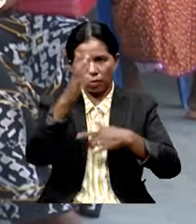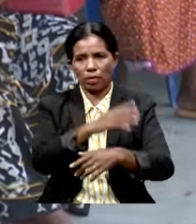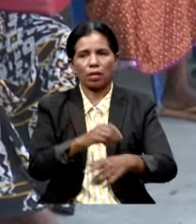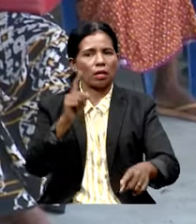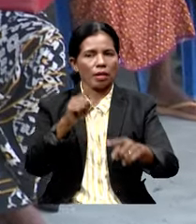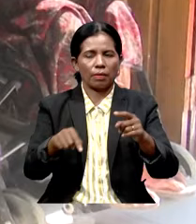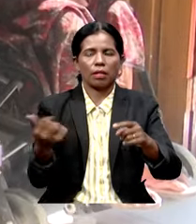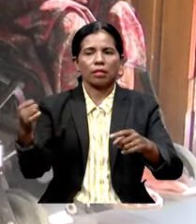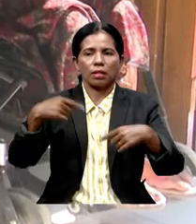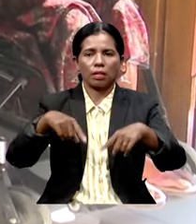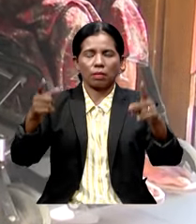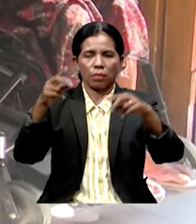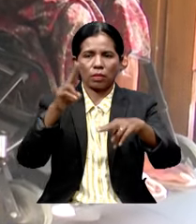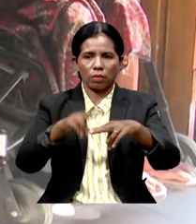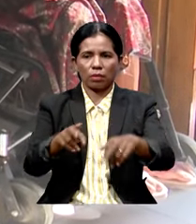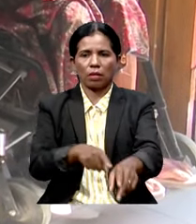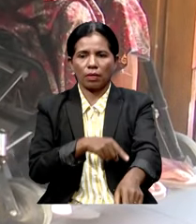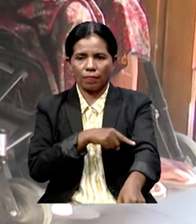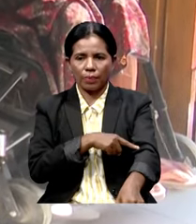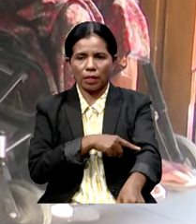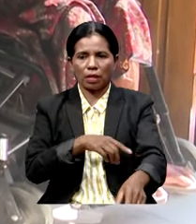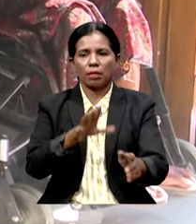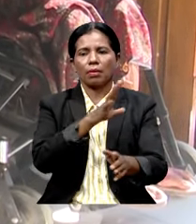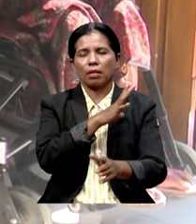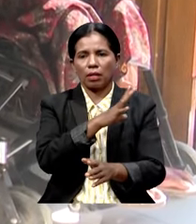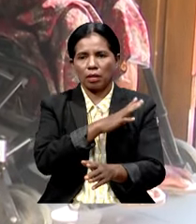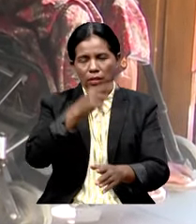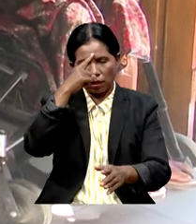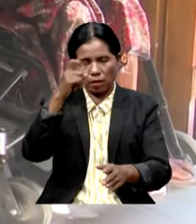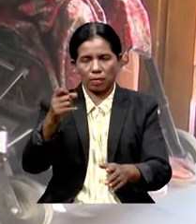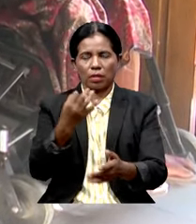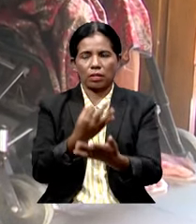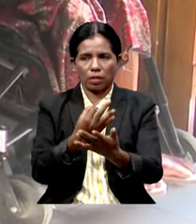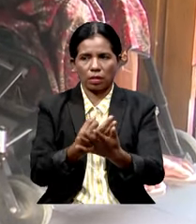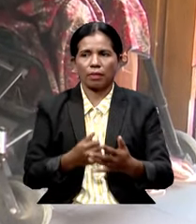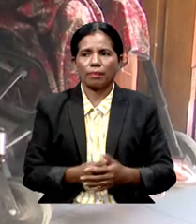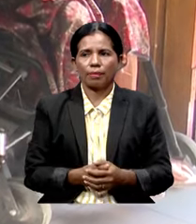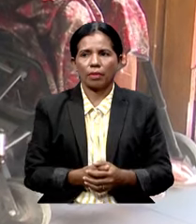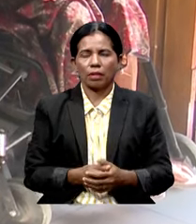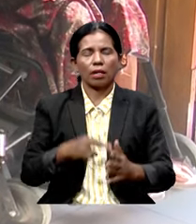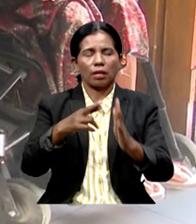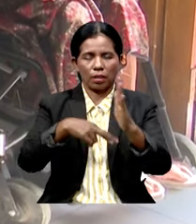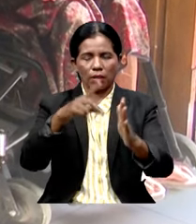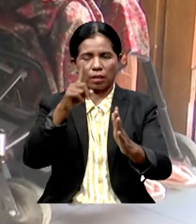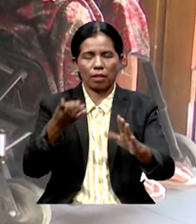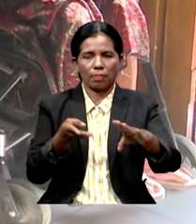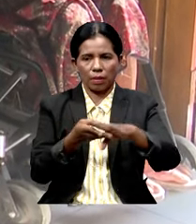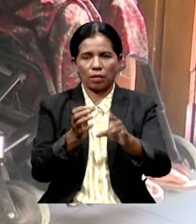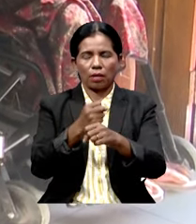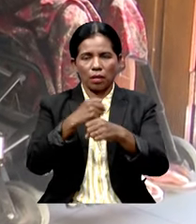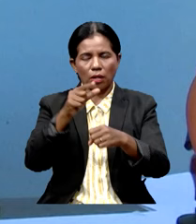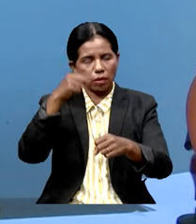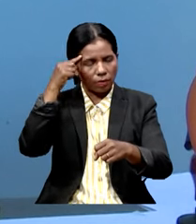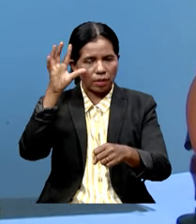lá permite ser a tomar tudo que leu no ato bele rei também de ser neossa então mecanismo ira mas banco halo no governo